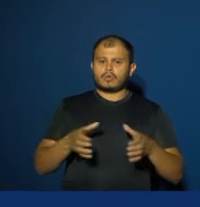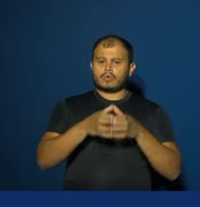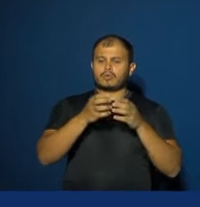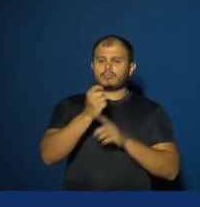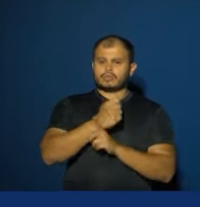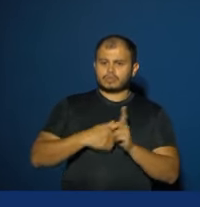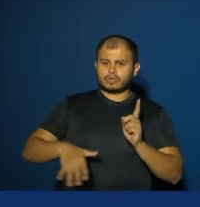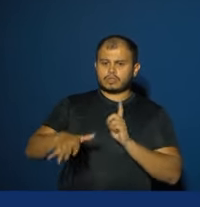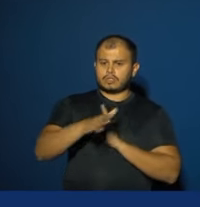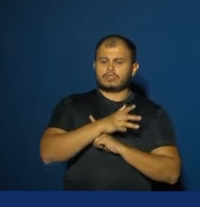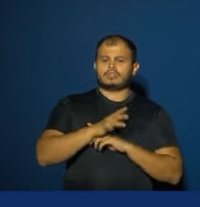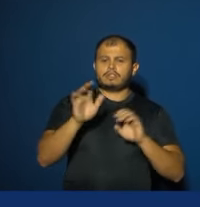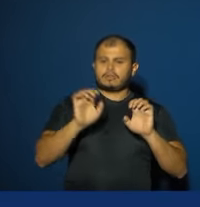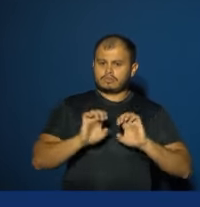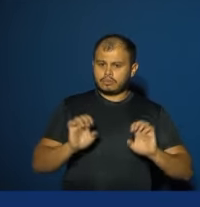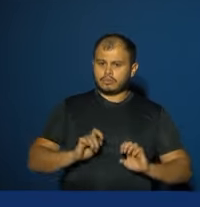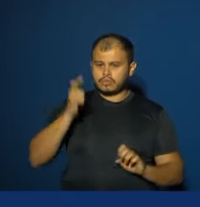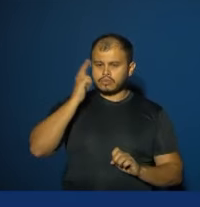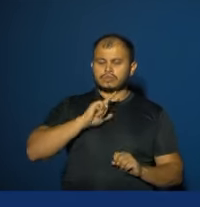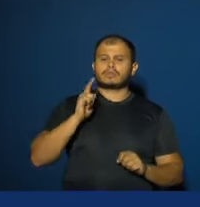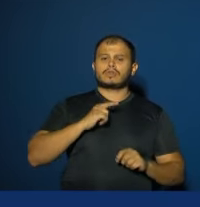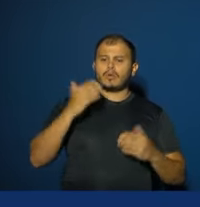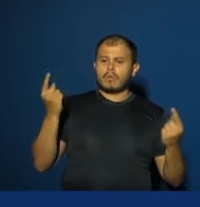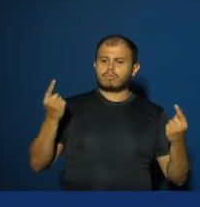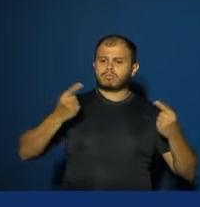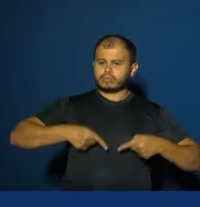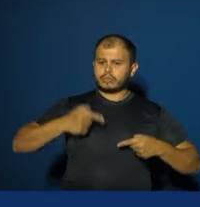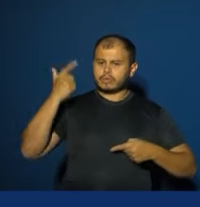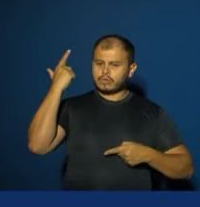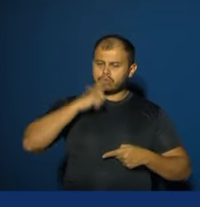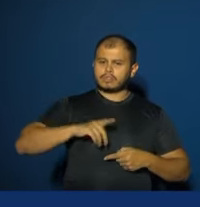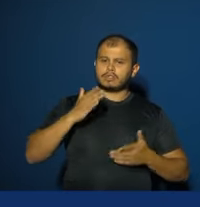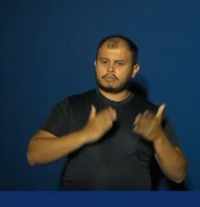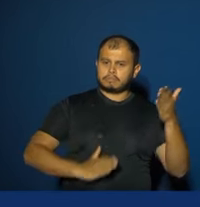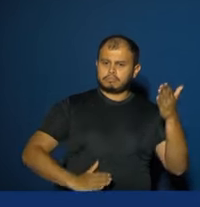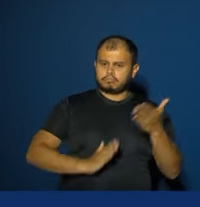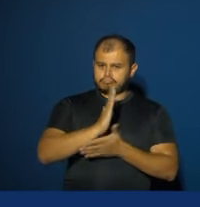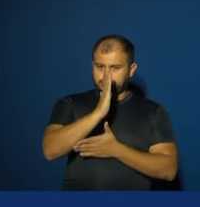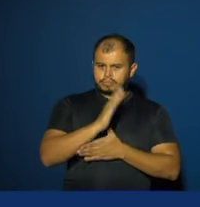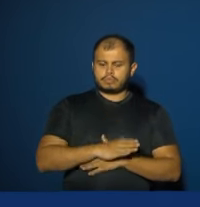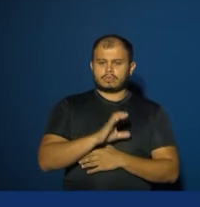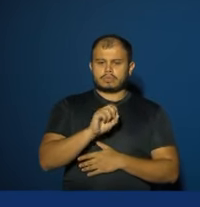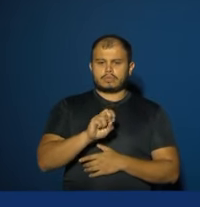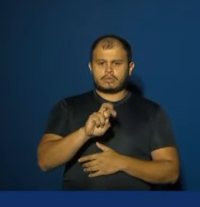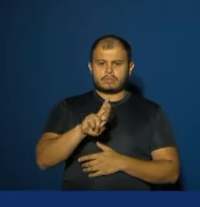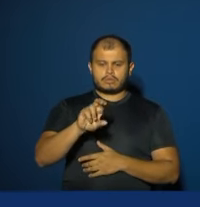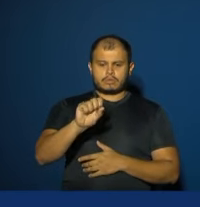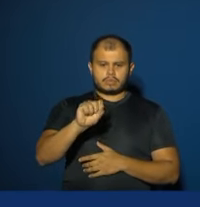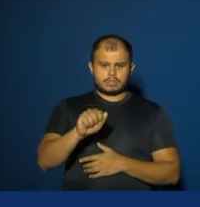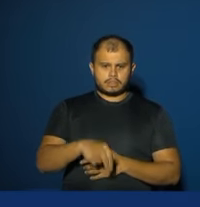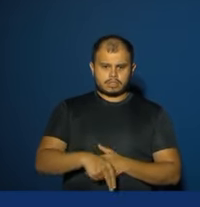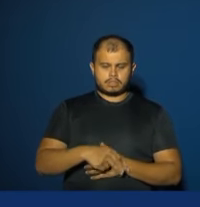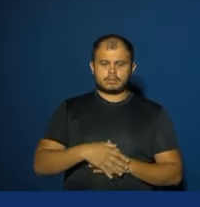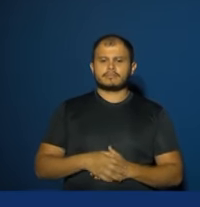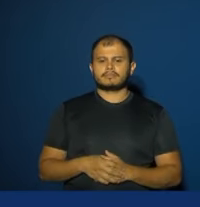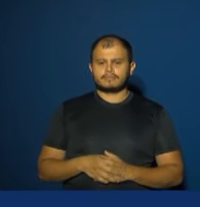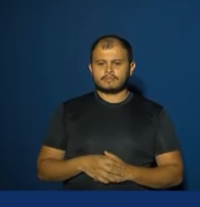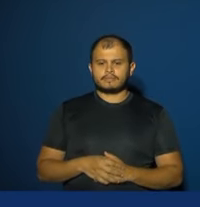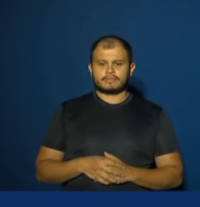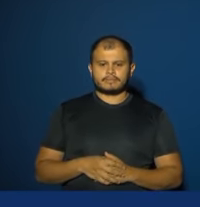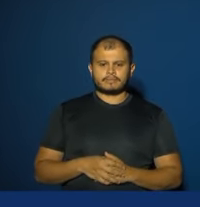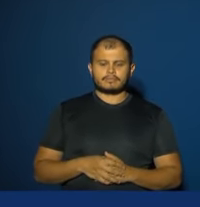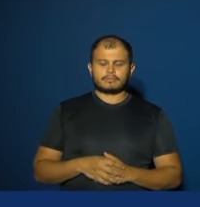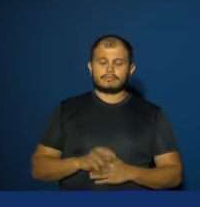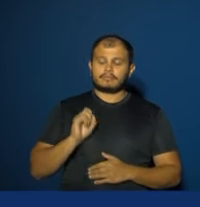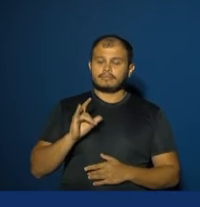associativa fez a disputa e foi vencedora do leilão H da Corsan né A Espera de